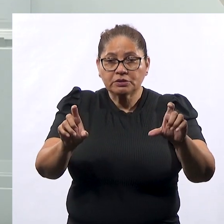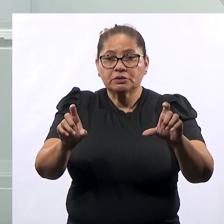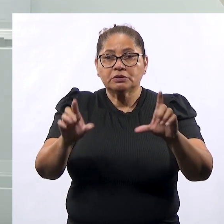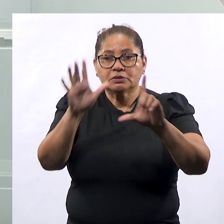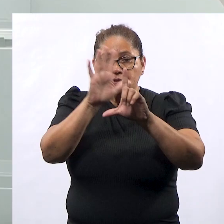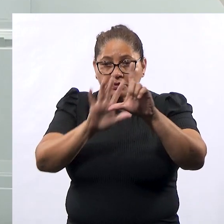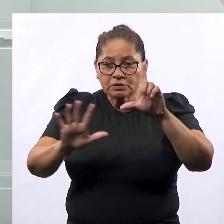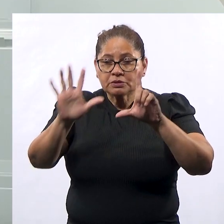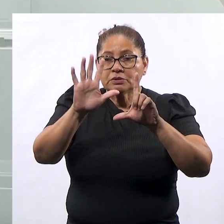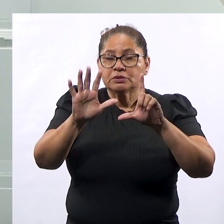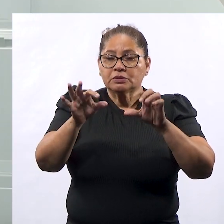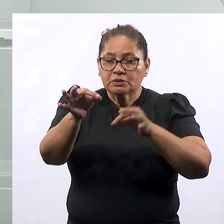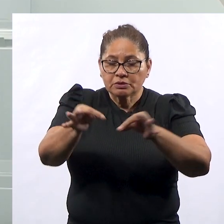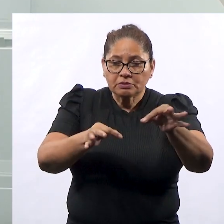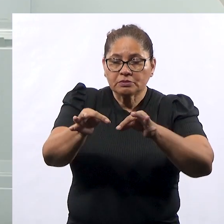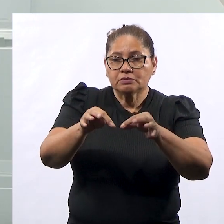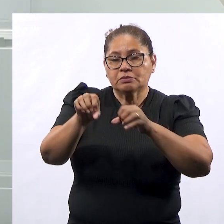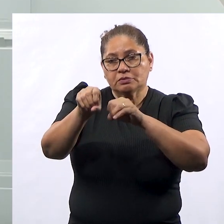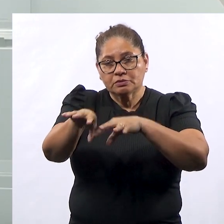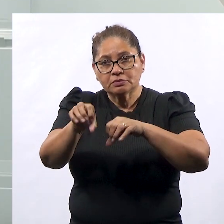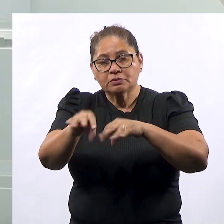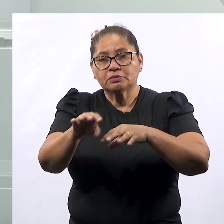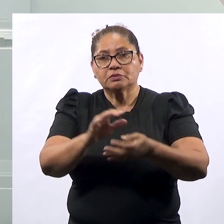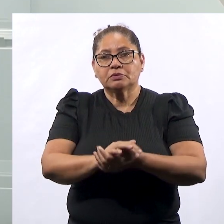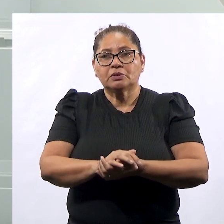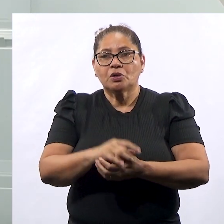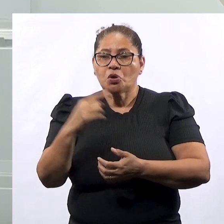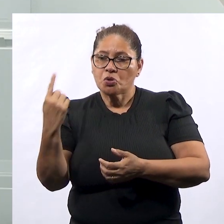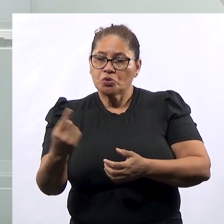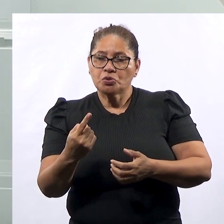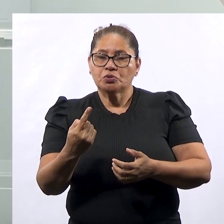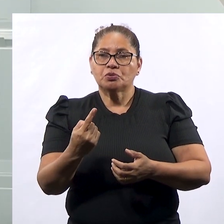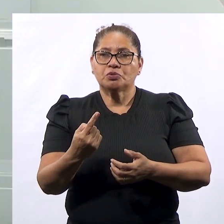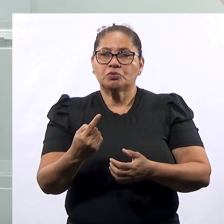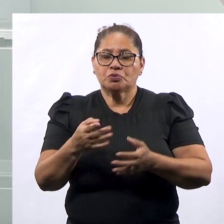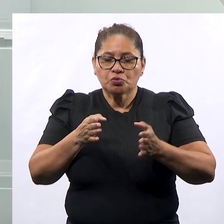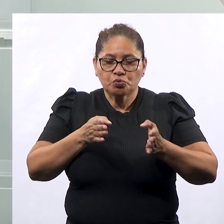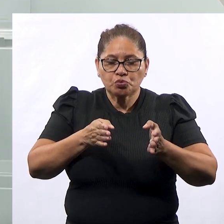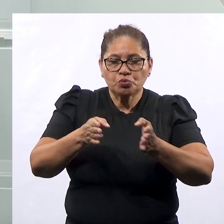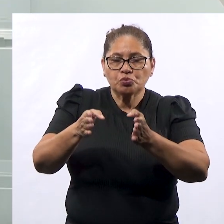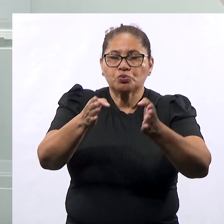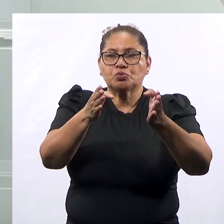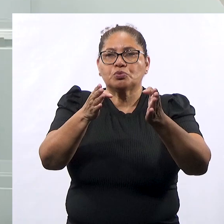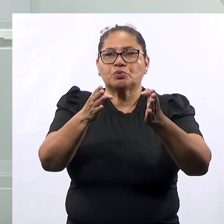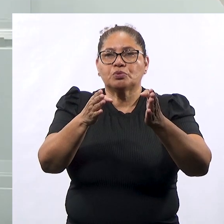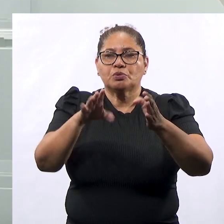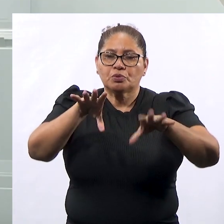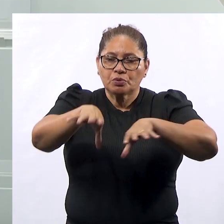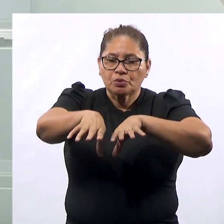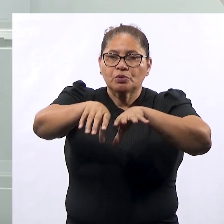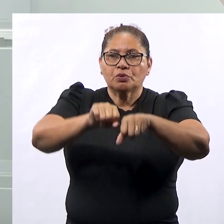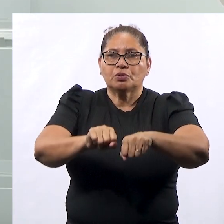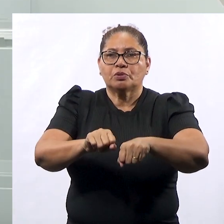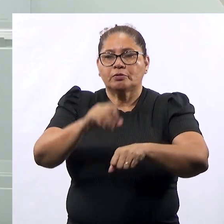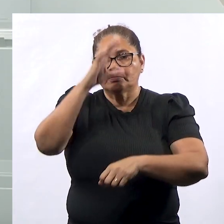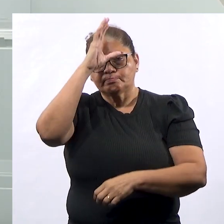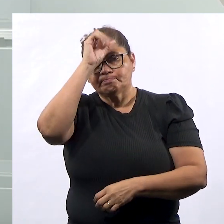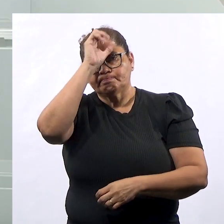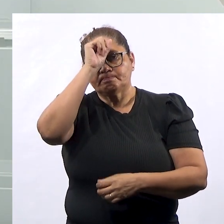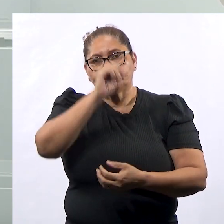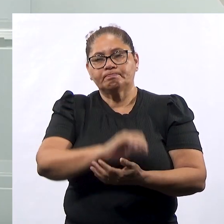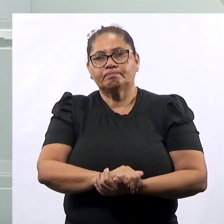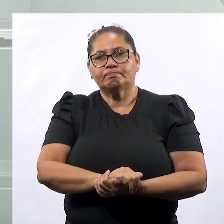ambiente está o plano de ensino, está o nosso roteiro, a nossa trilha formativa, a nossa trilha